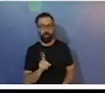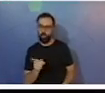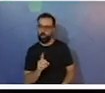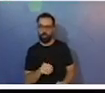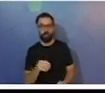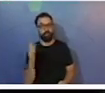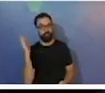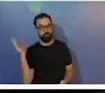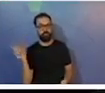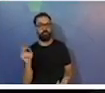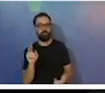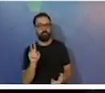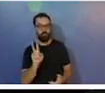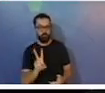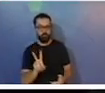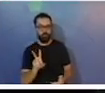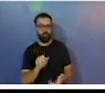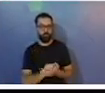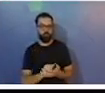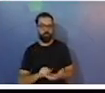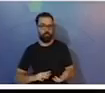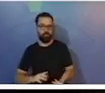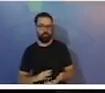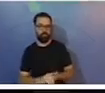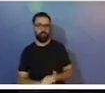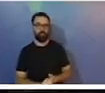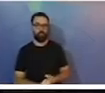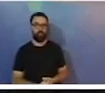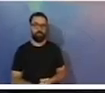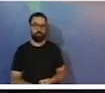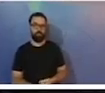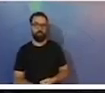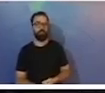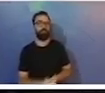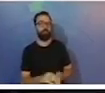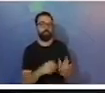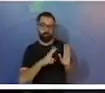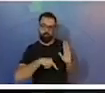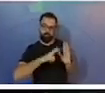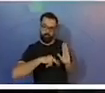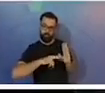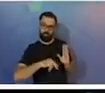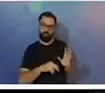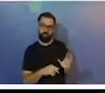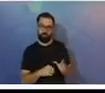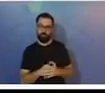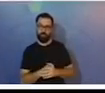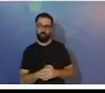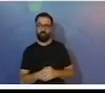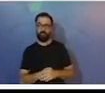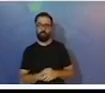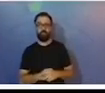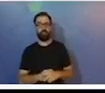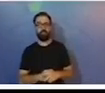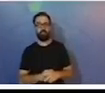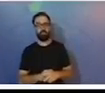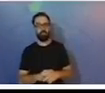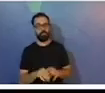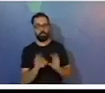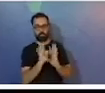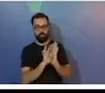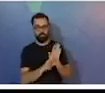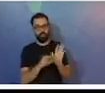O exercício 2, na página 146, releia os tópicos Outras Linhas Imaginárias e